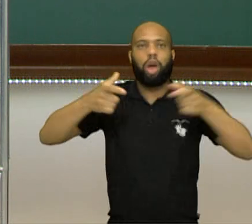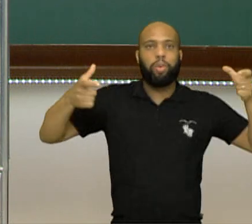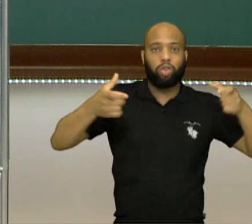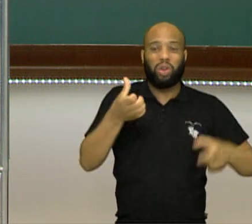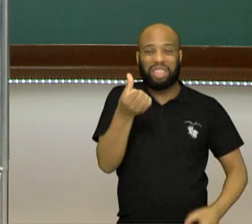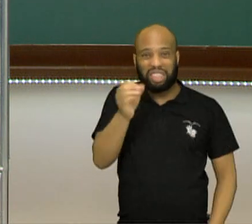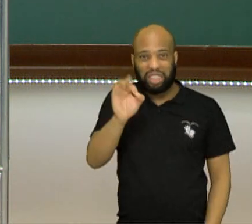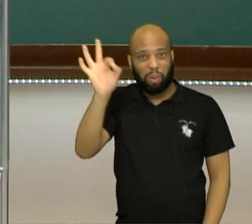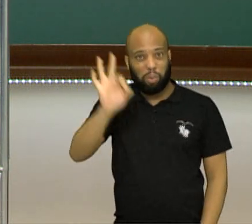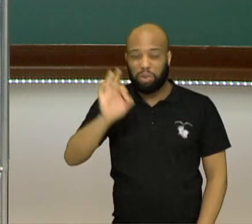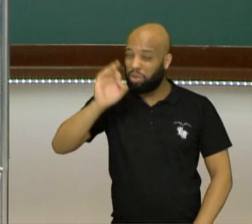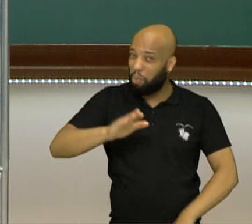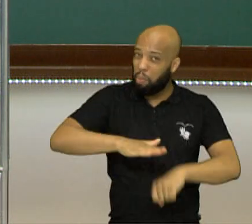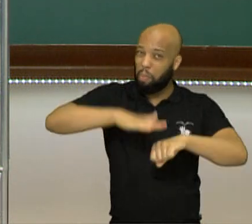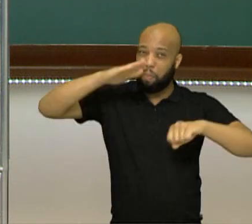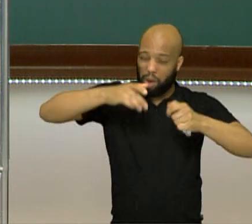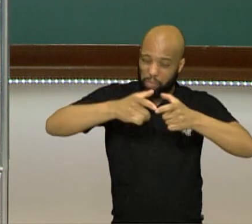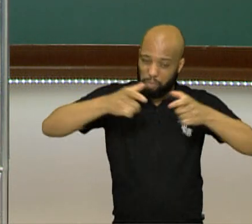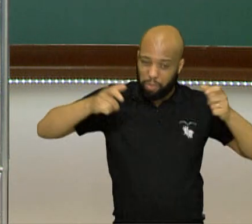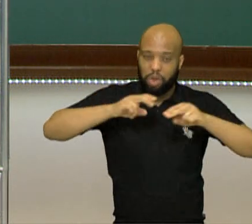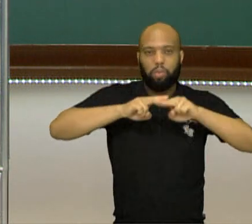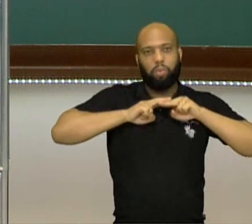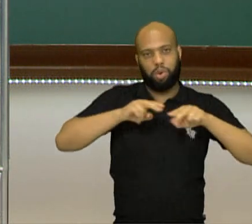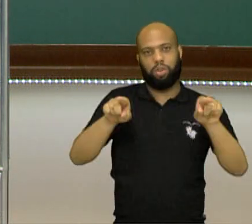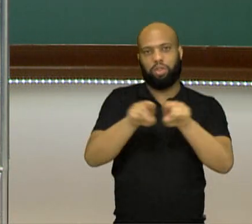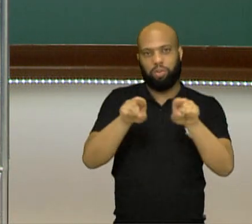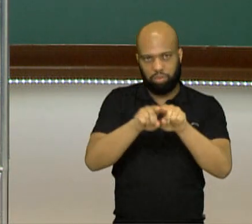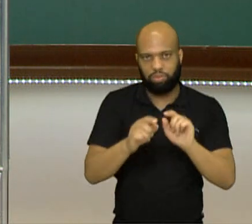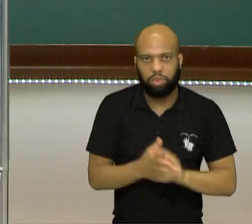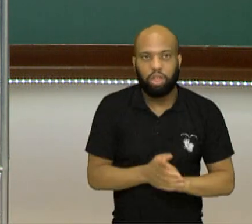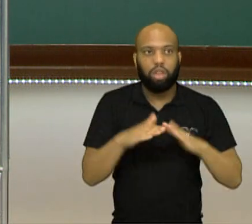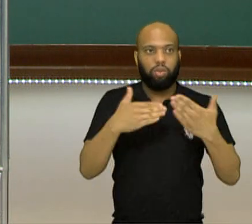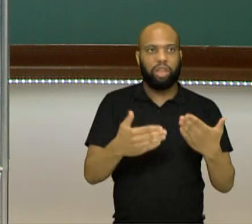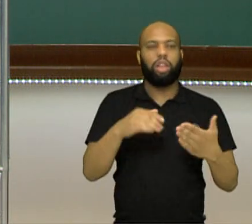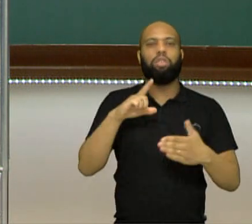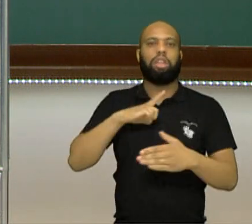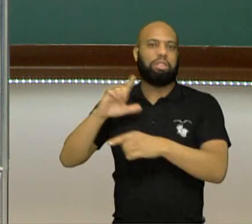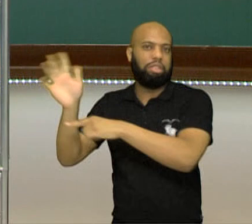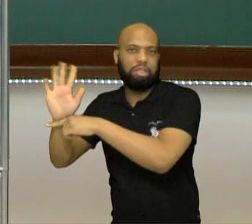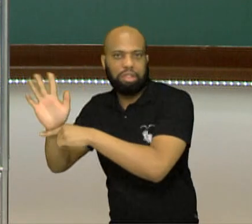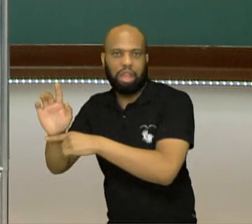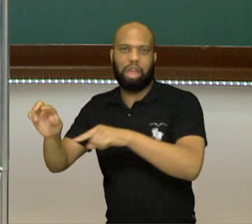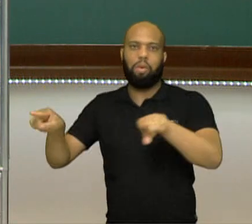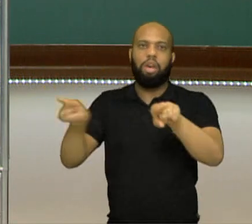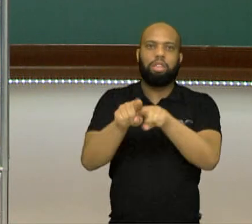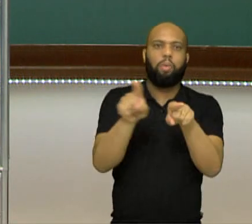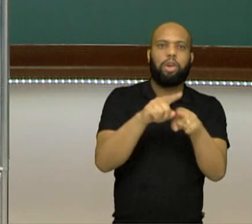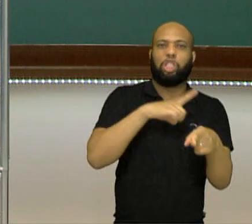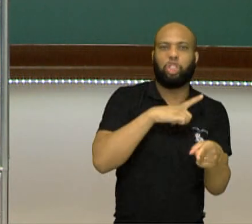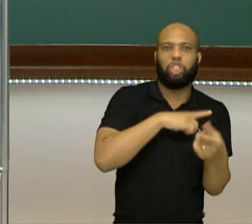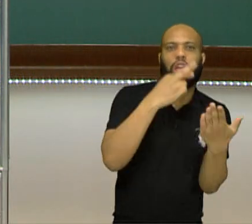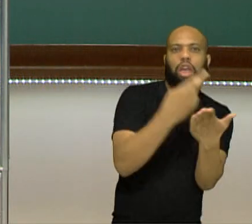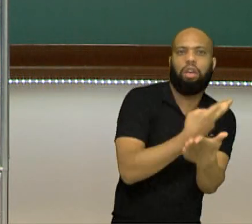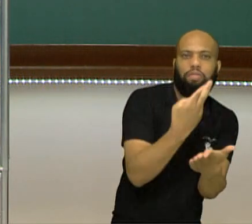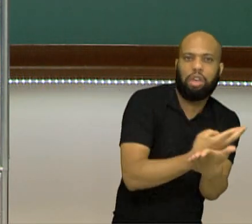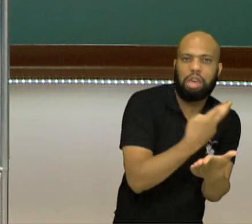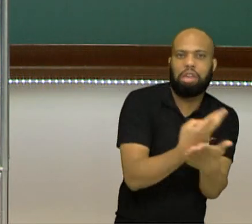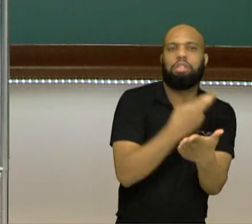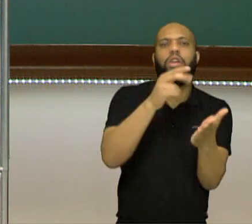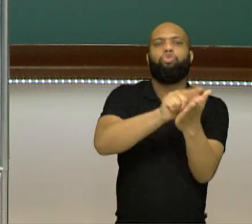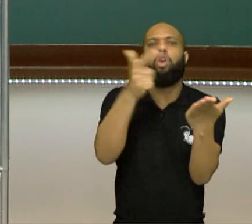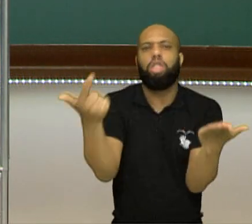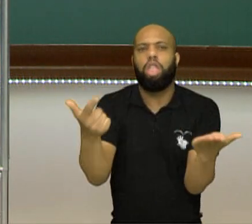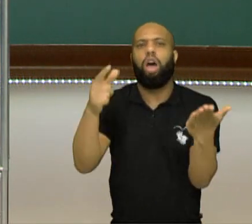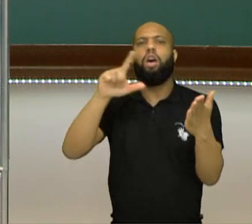década de 1920, veio muito por causa disso. Então, cinema, propagandas em revistas, em jornais, mostrando